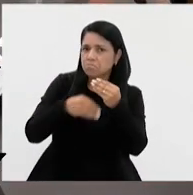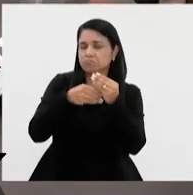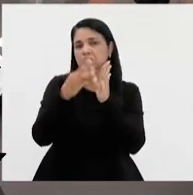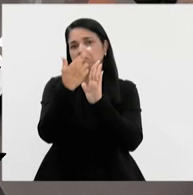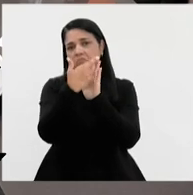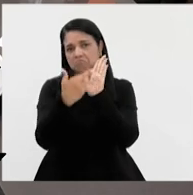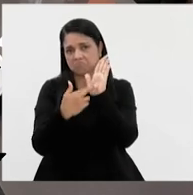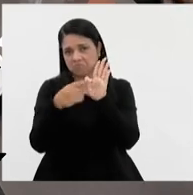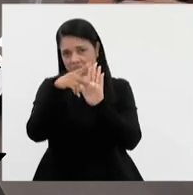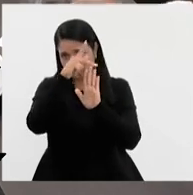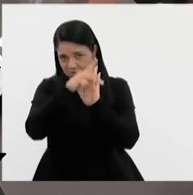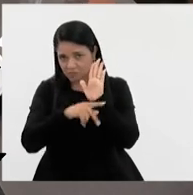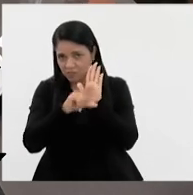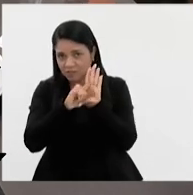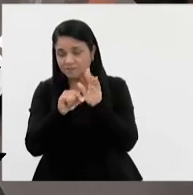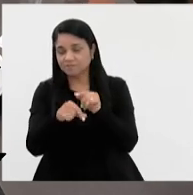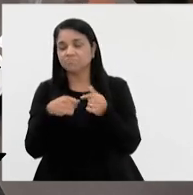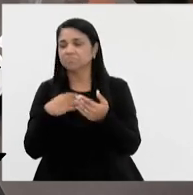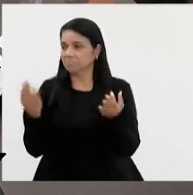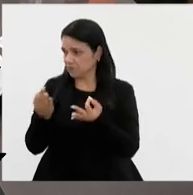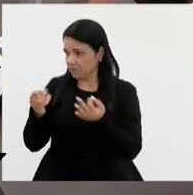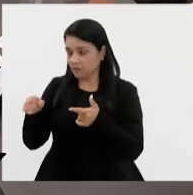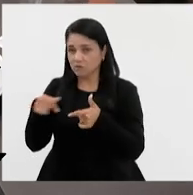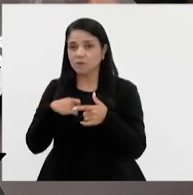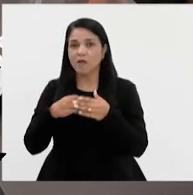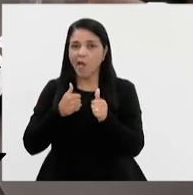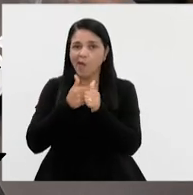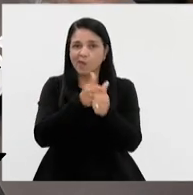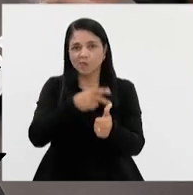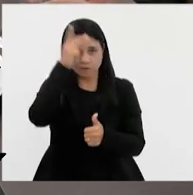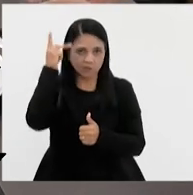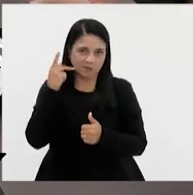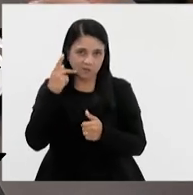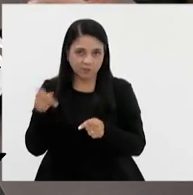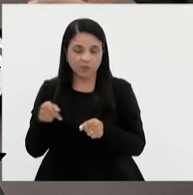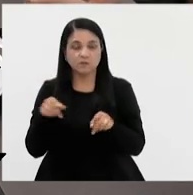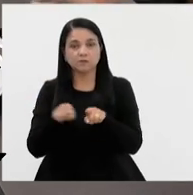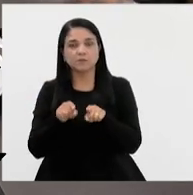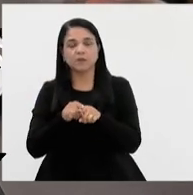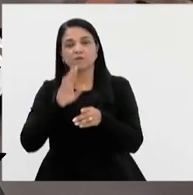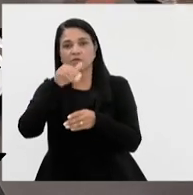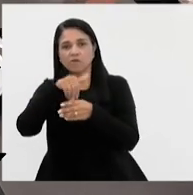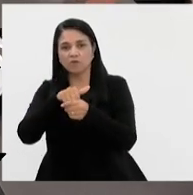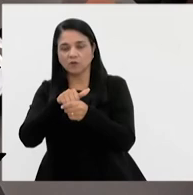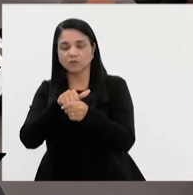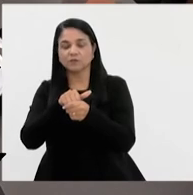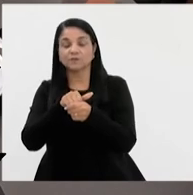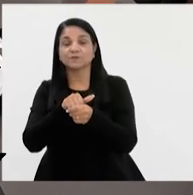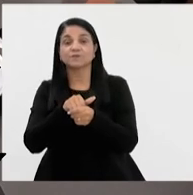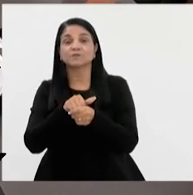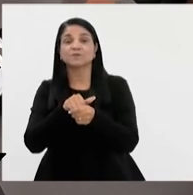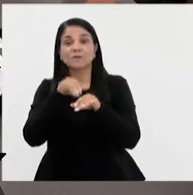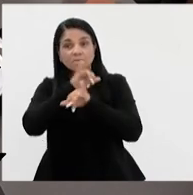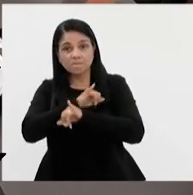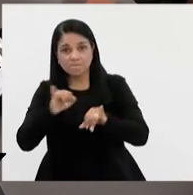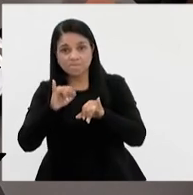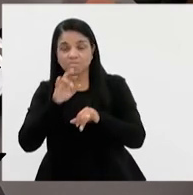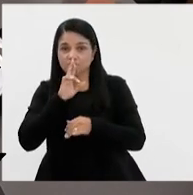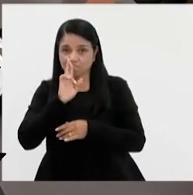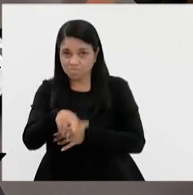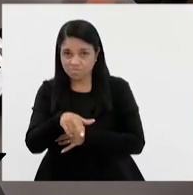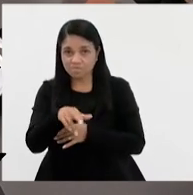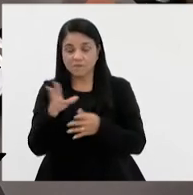Perfeito. Acompanho o deputado Luiz Paulo e eu voto com o relator pela constitucionalidade. Então, proclamo o resultado. Encerrada a